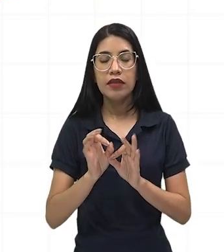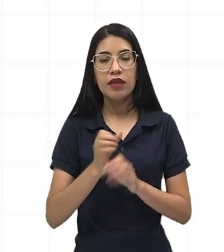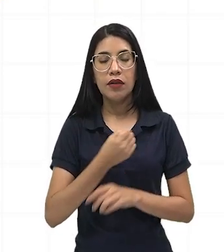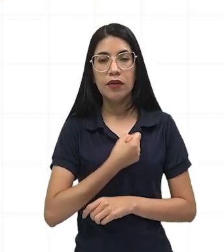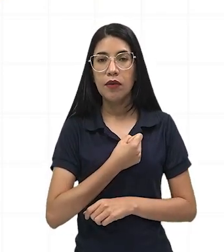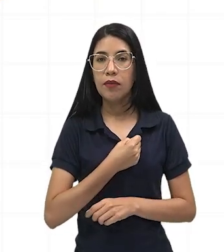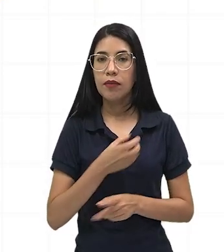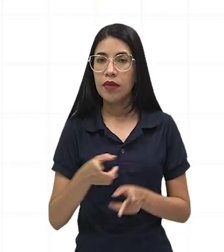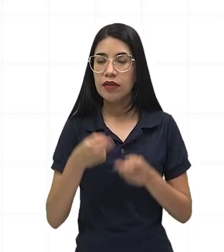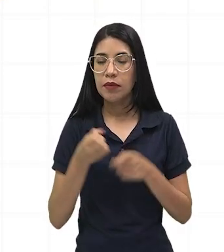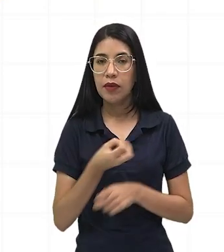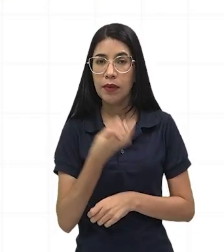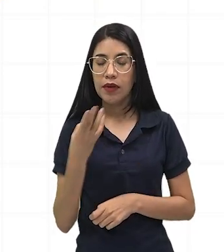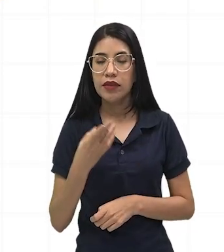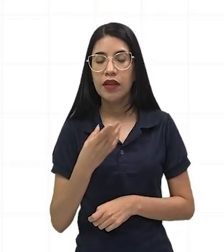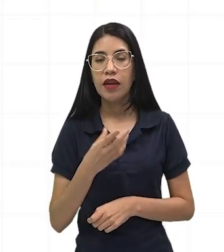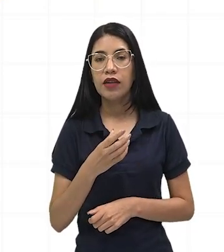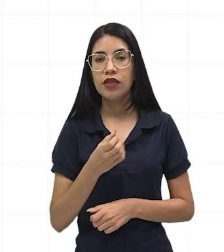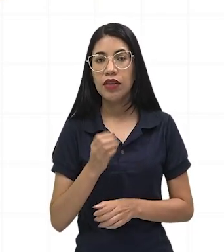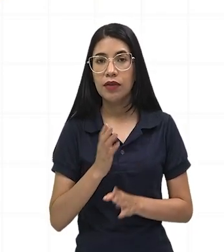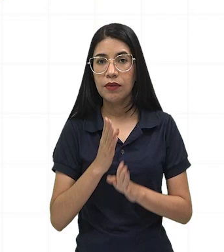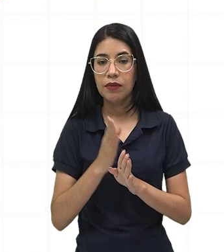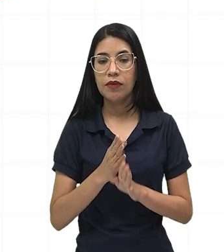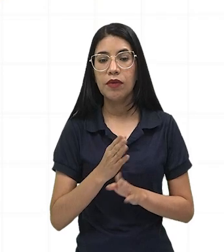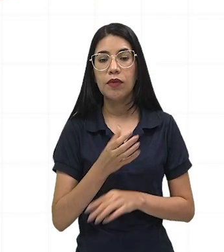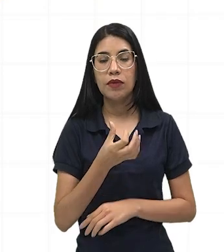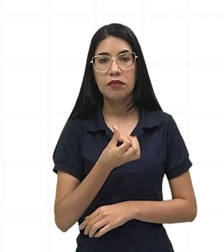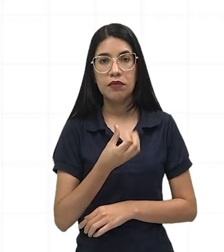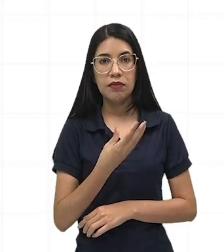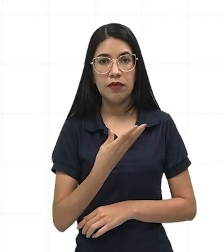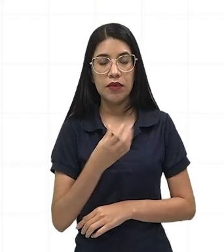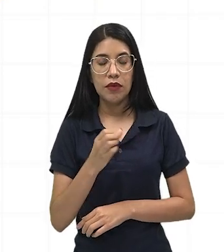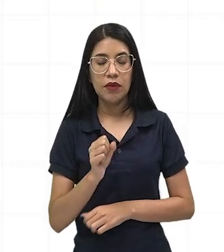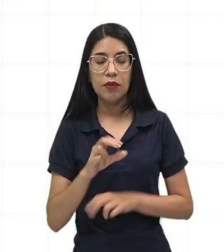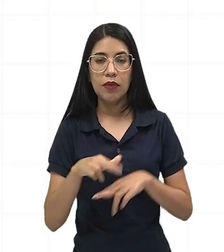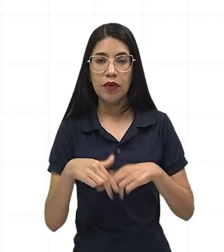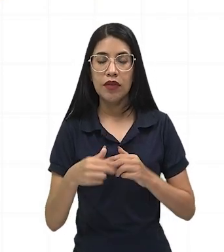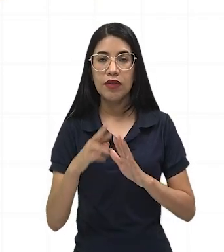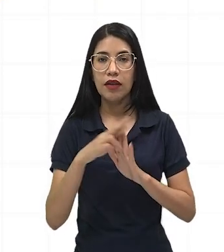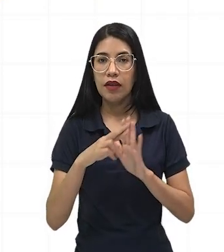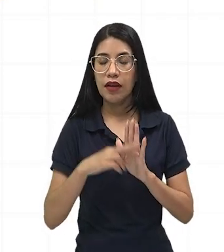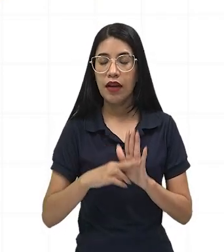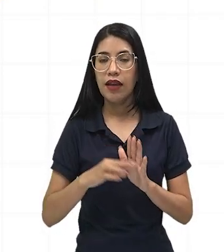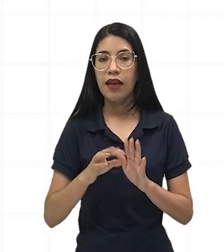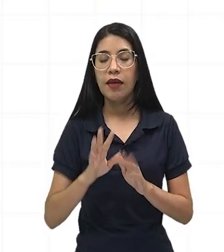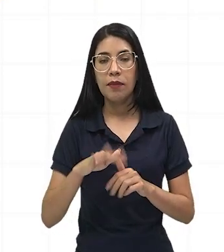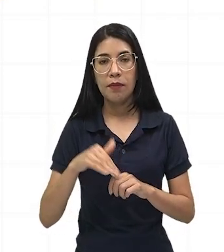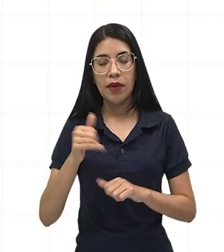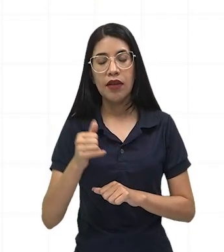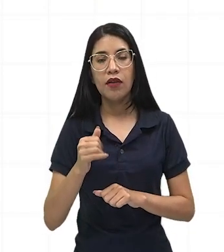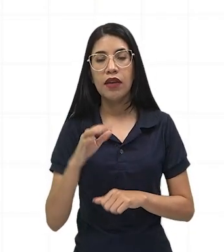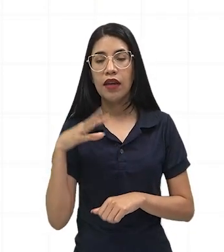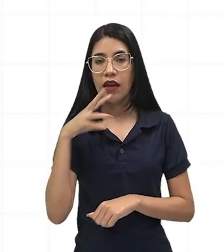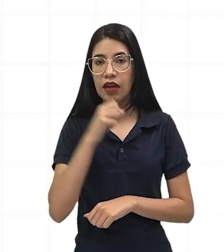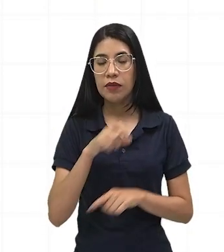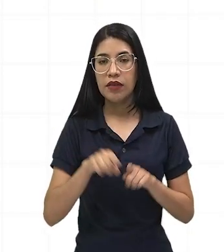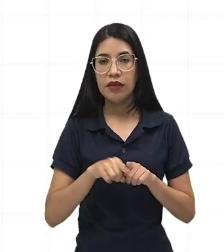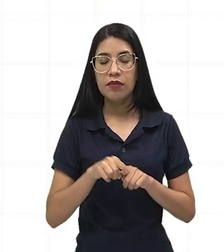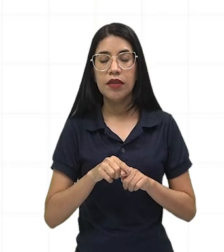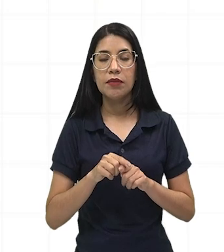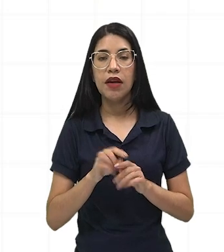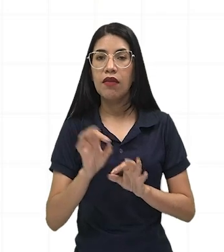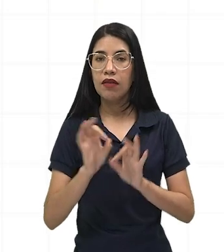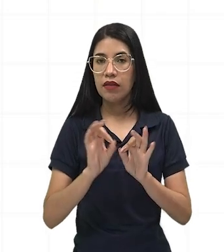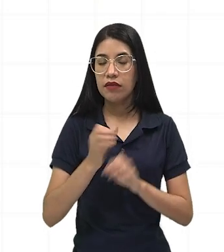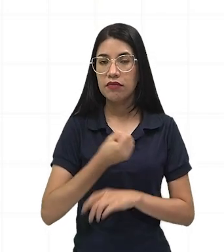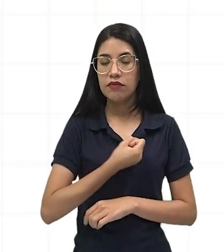deram. Por isso que o princípio multiplicativo ele é o processo otimizador desta conta. Beleza, meu povo? Então, continuando,